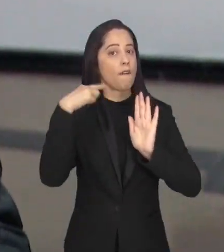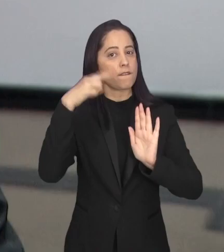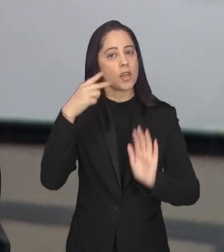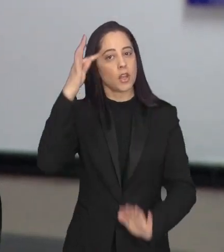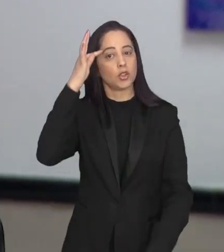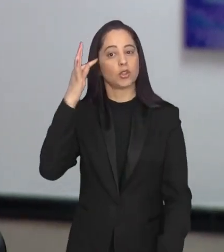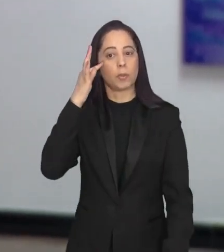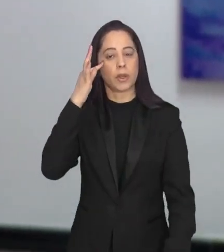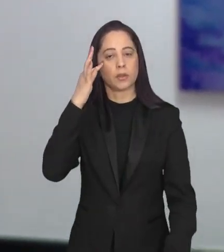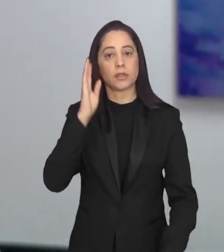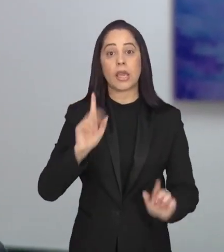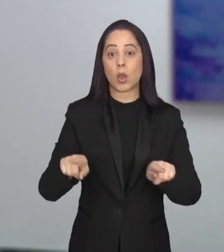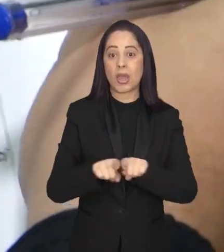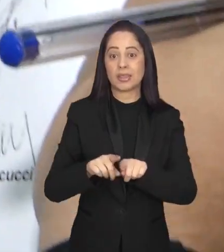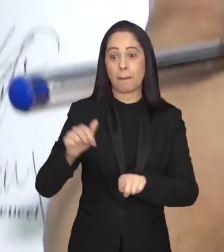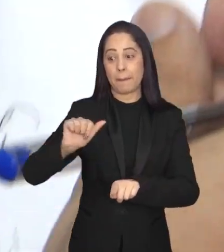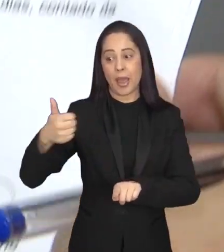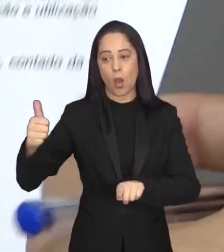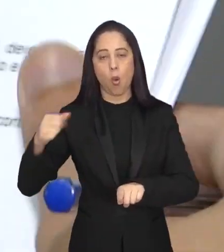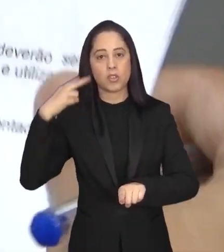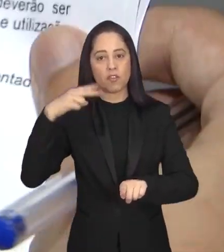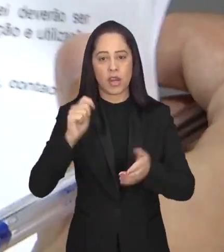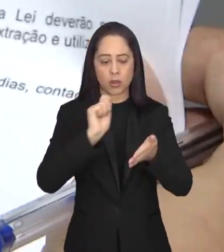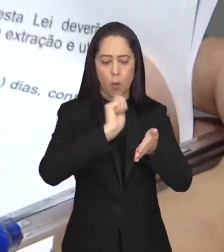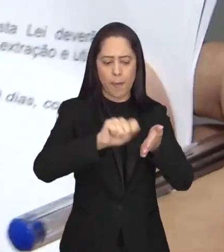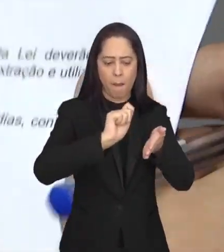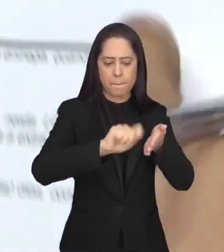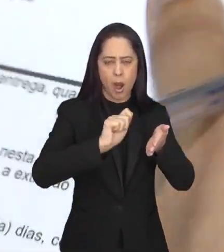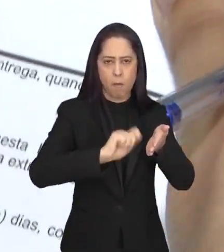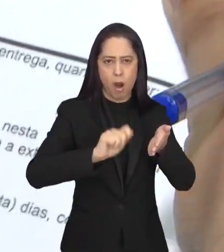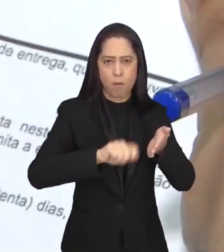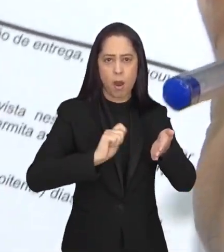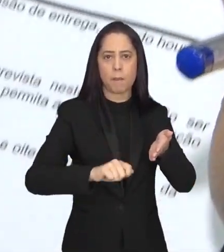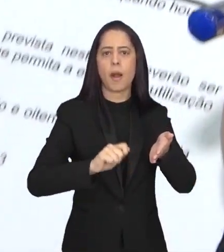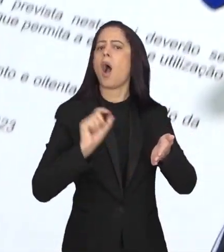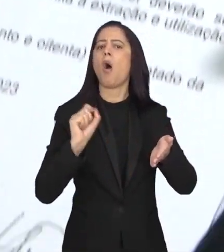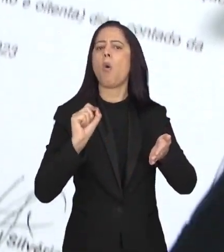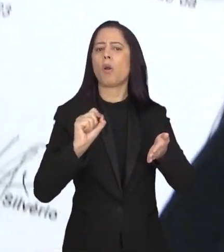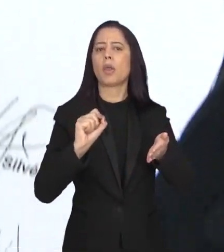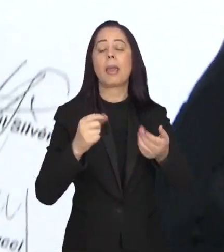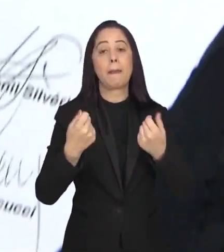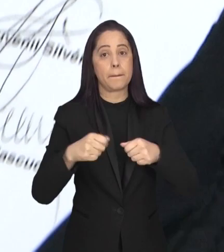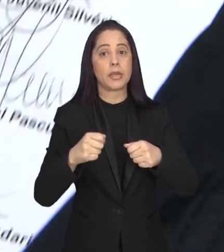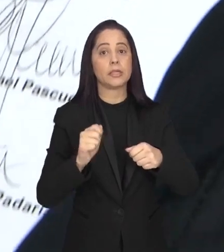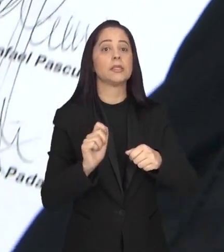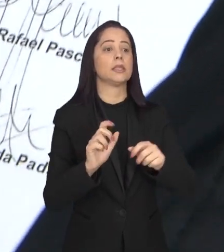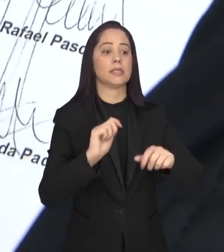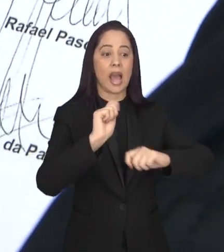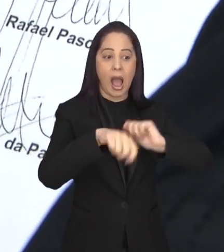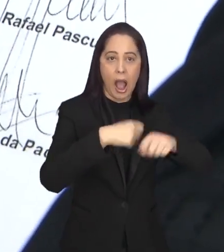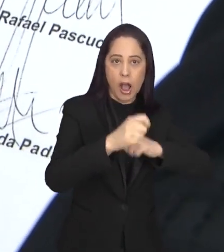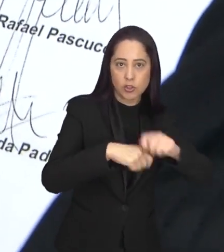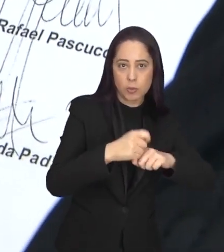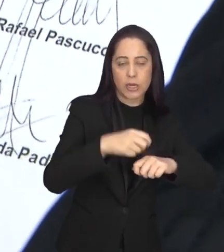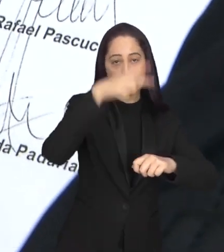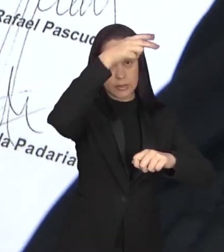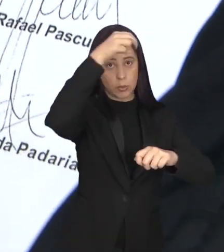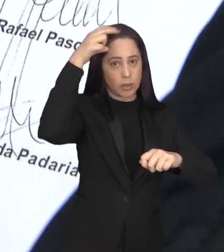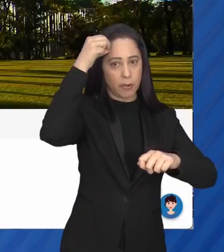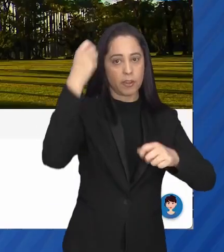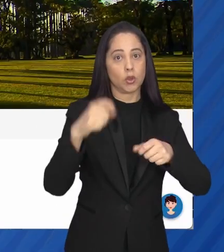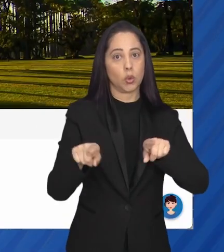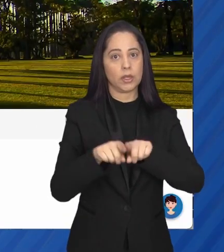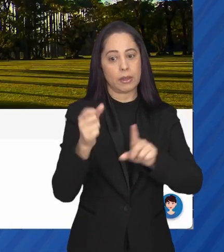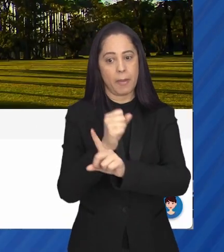Tomás Henrique, assinada por mais 11 parlamentares, é criar uma relação de cooperação entre a administração pública e